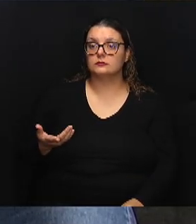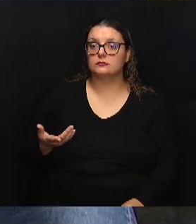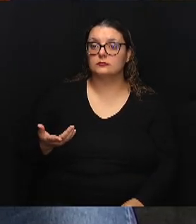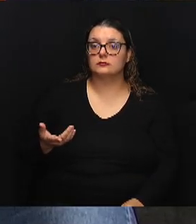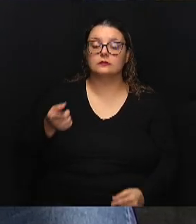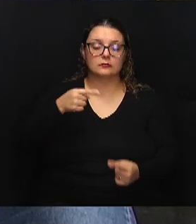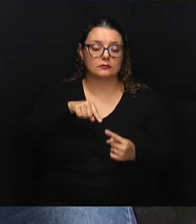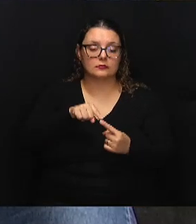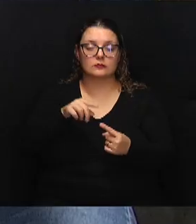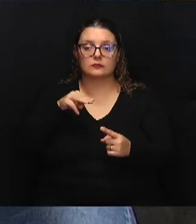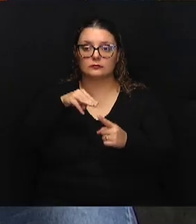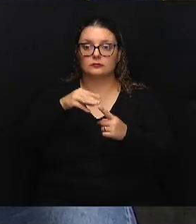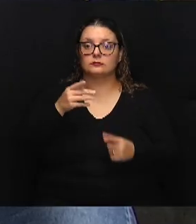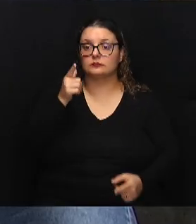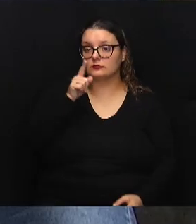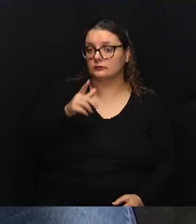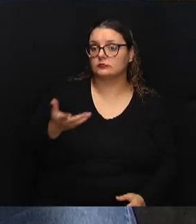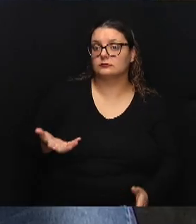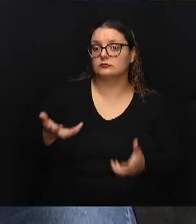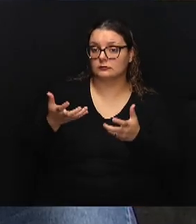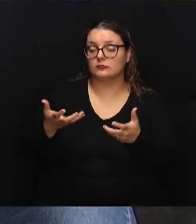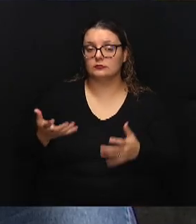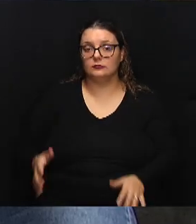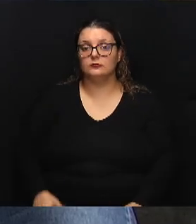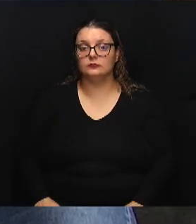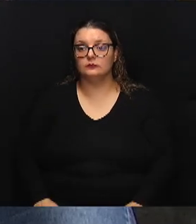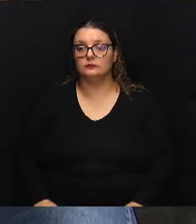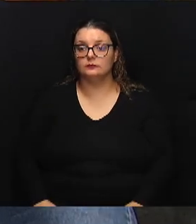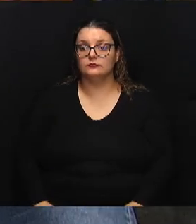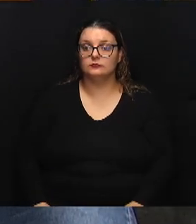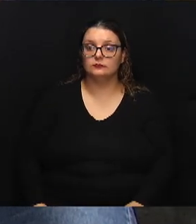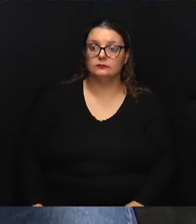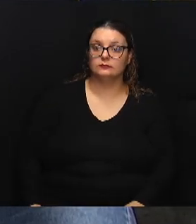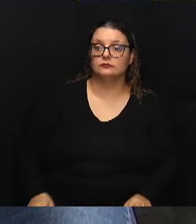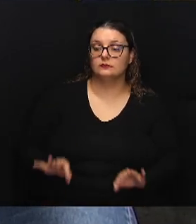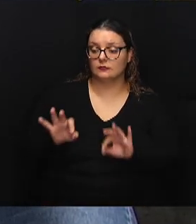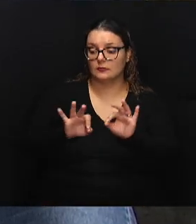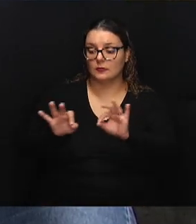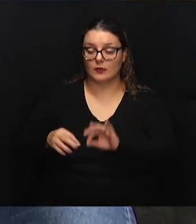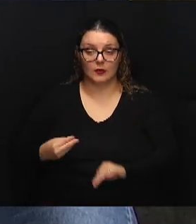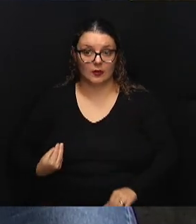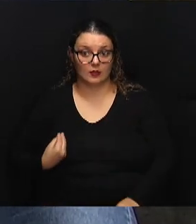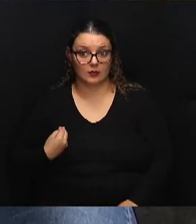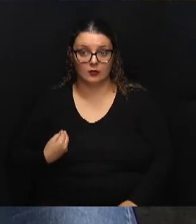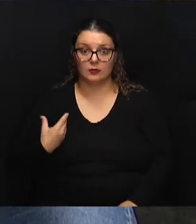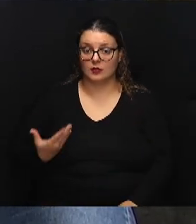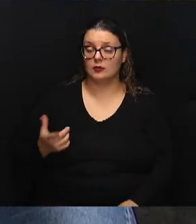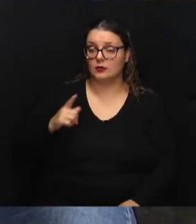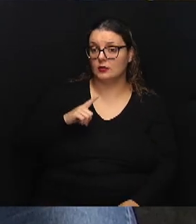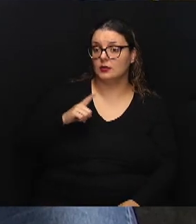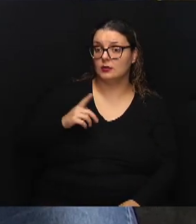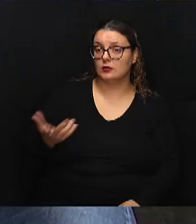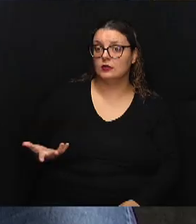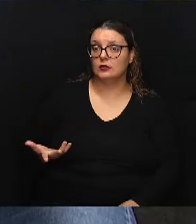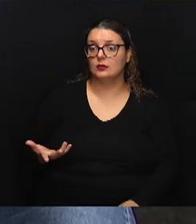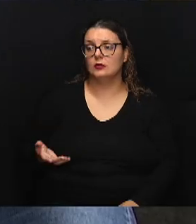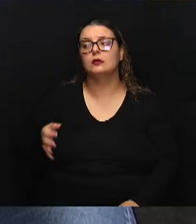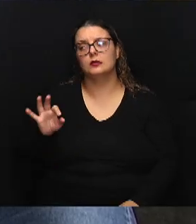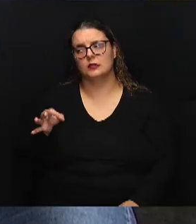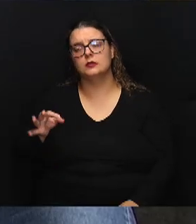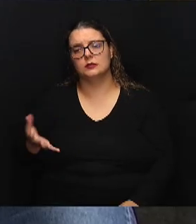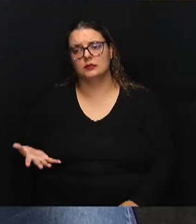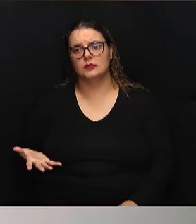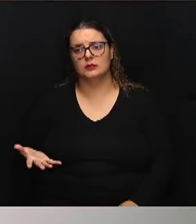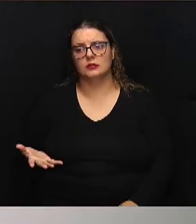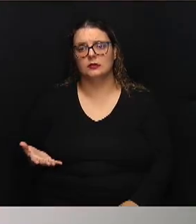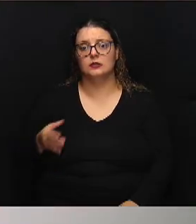alcançar essas metas que eles têm, né? Tem a ver com esse projeto de vida que eles têm e com certeza